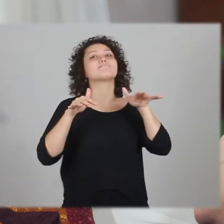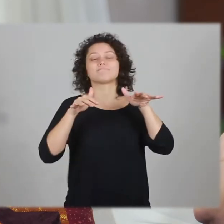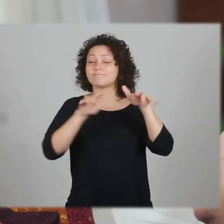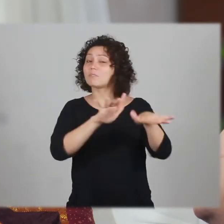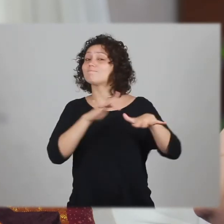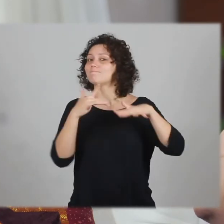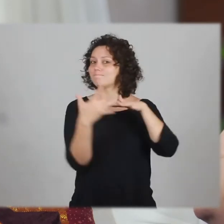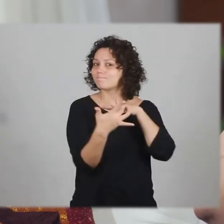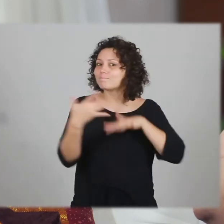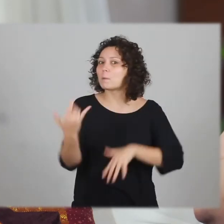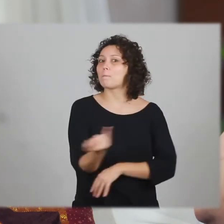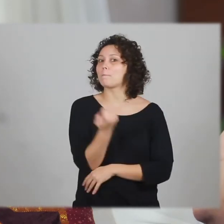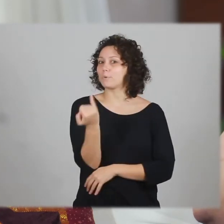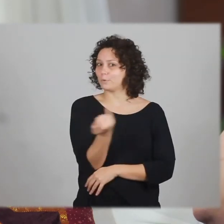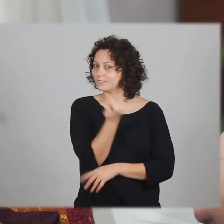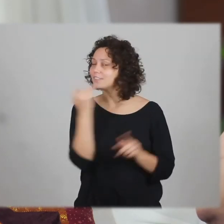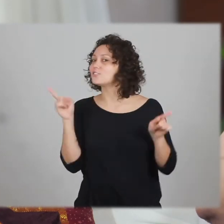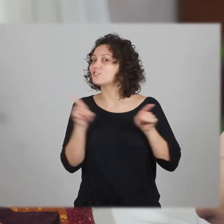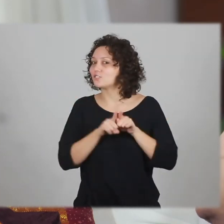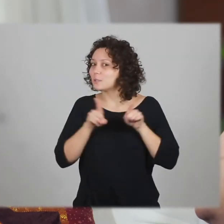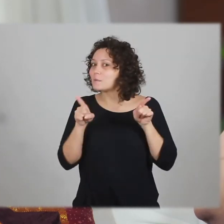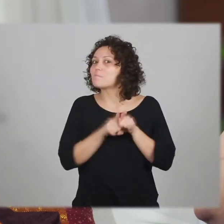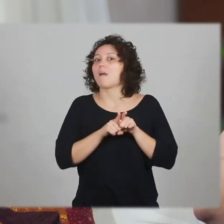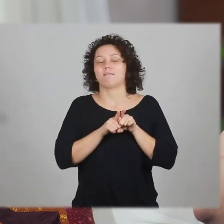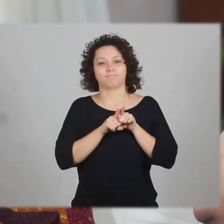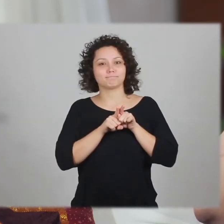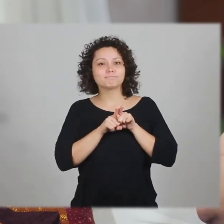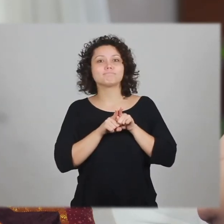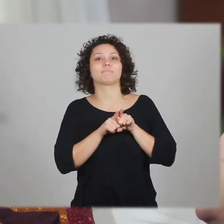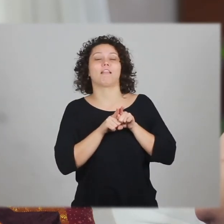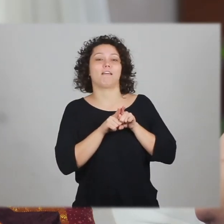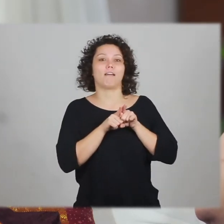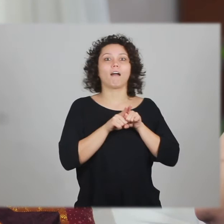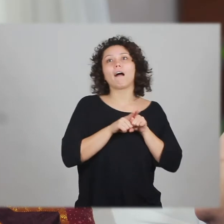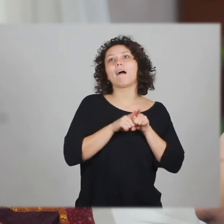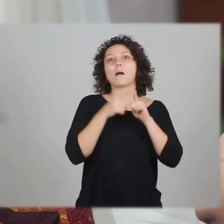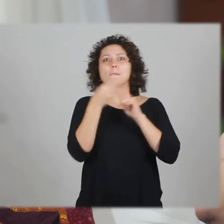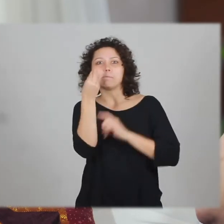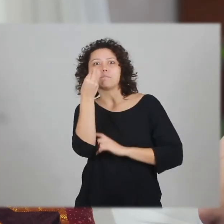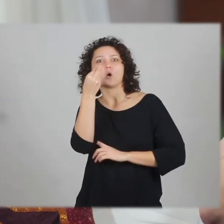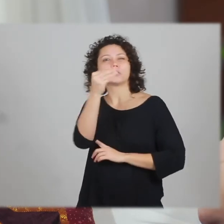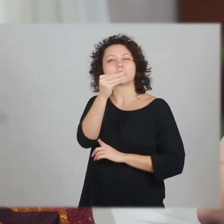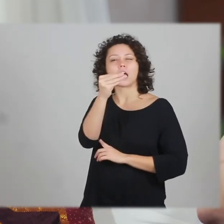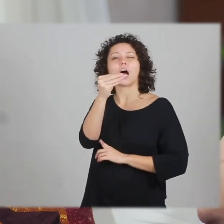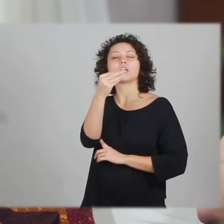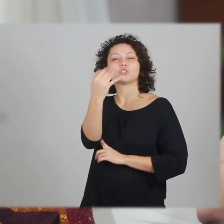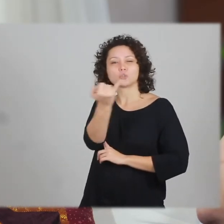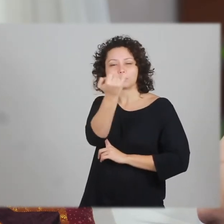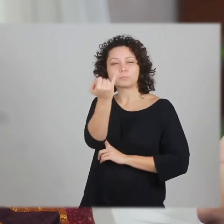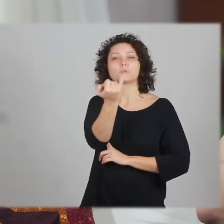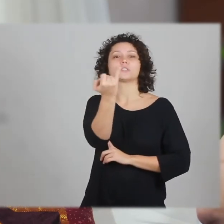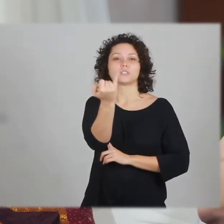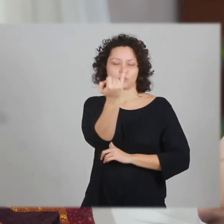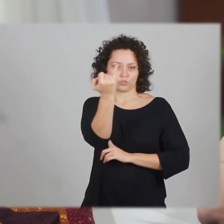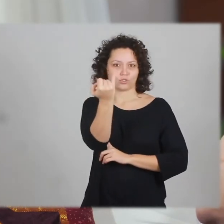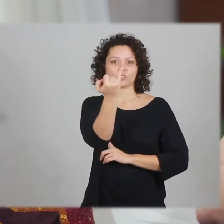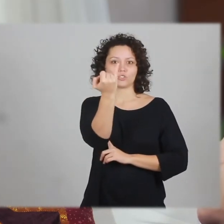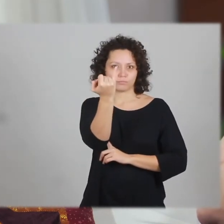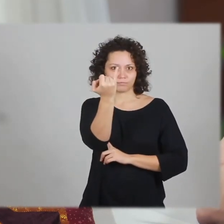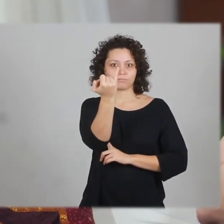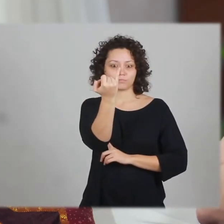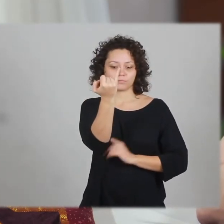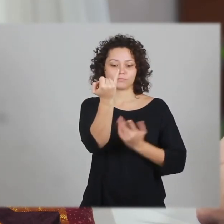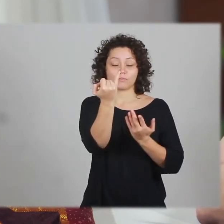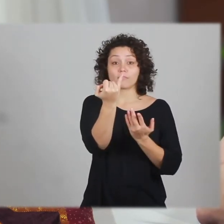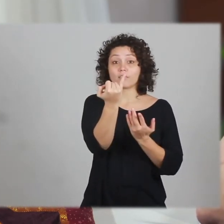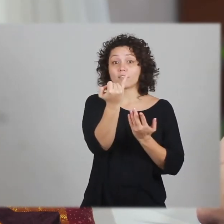subestimar. Né, uma boa postagem, um assunto que chama a atenção aos 17